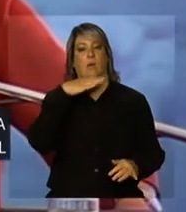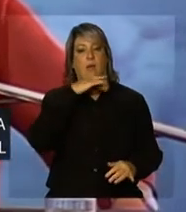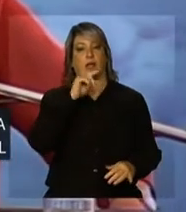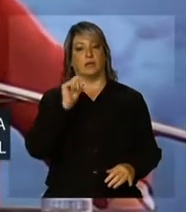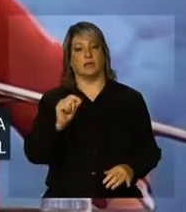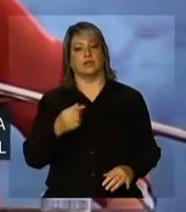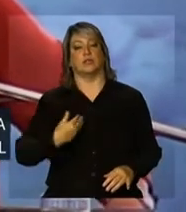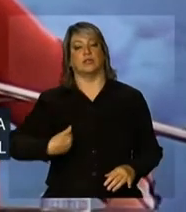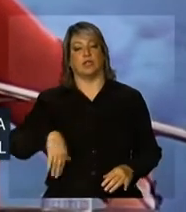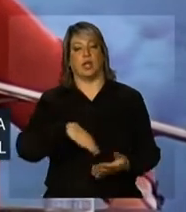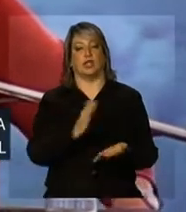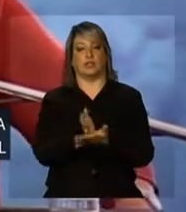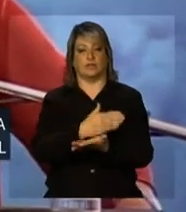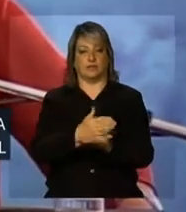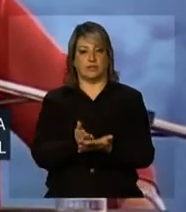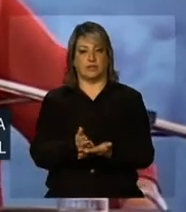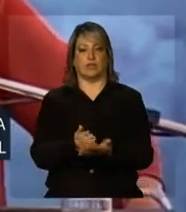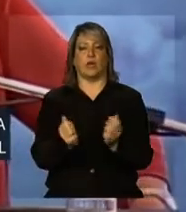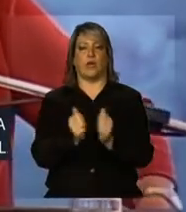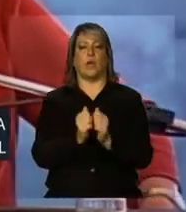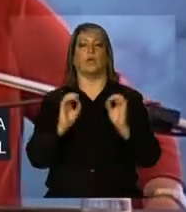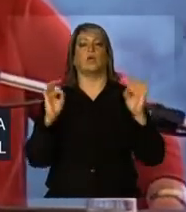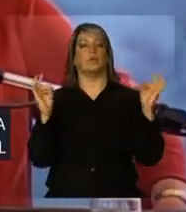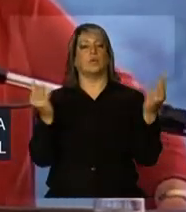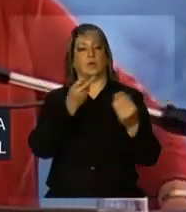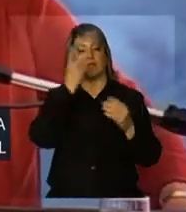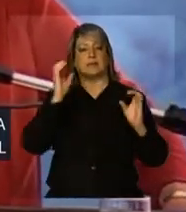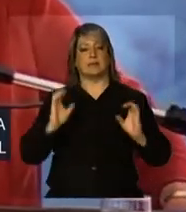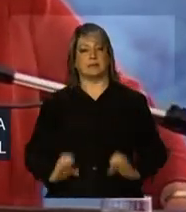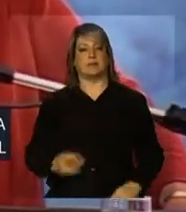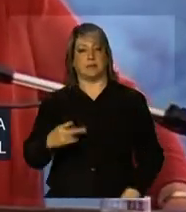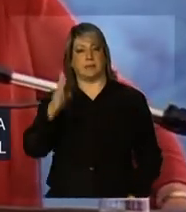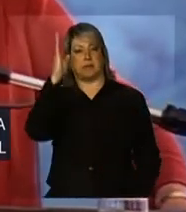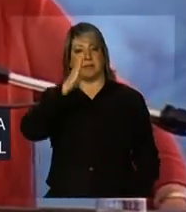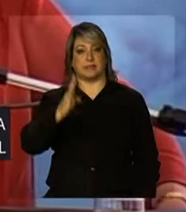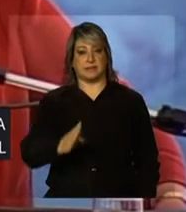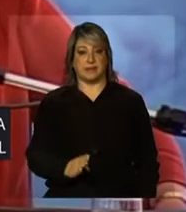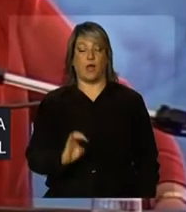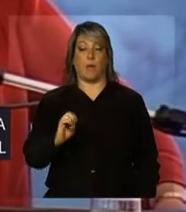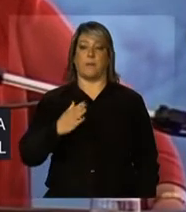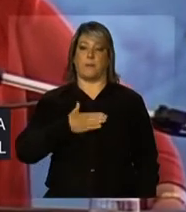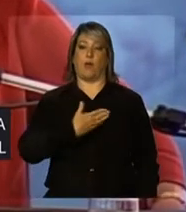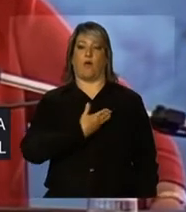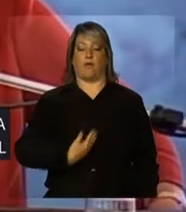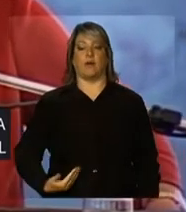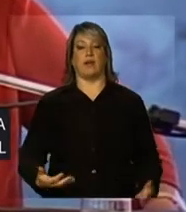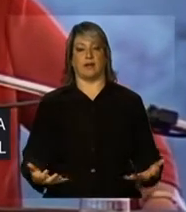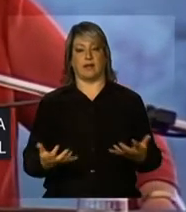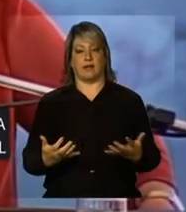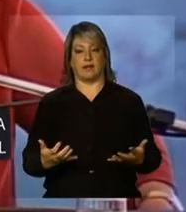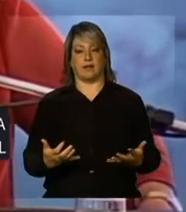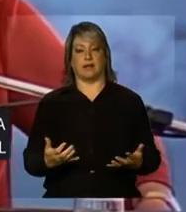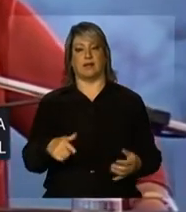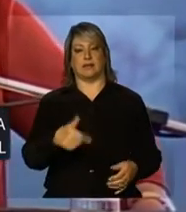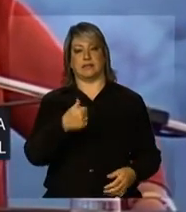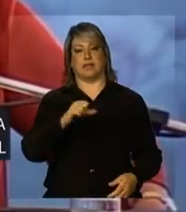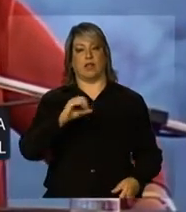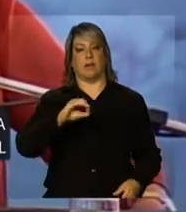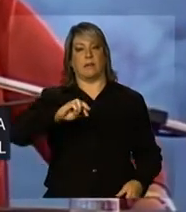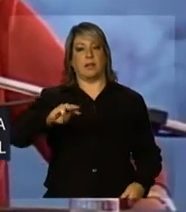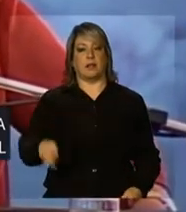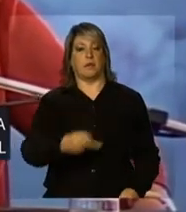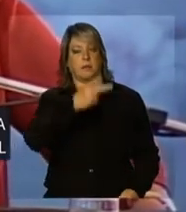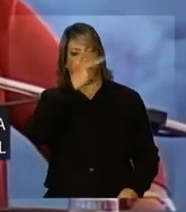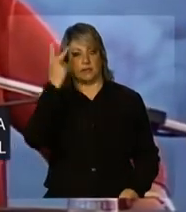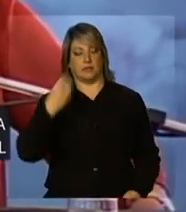acho que nós e partimos com todos os cidadãos brasileiros é o que o meu governo quer para o 190